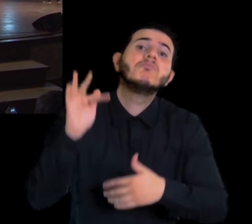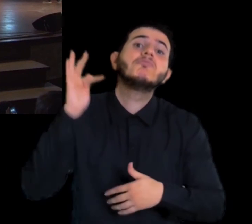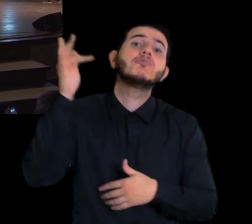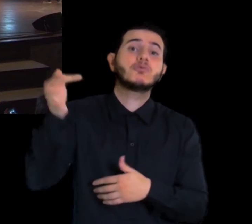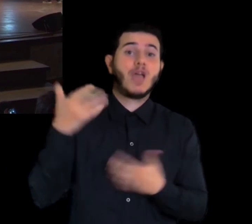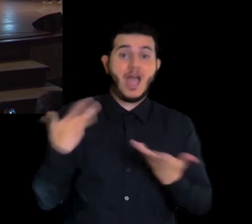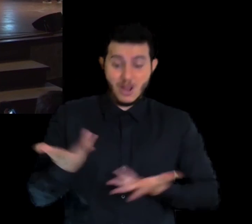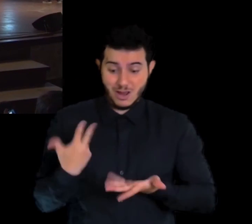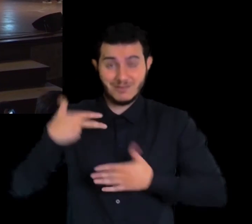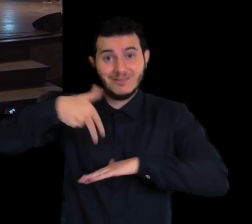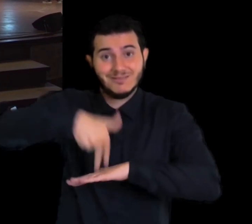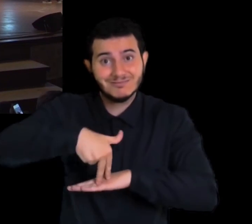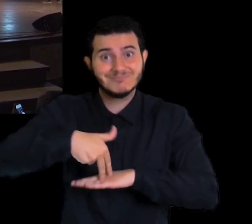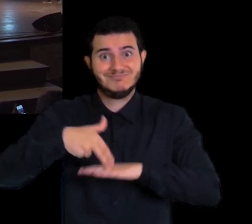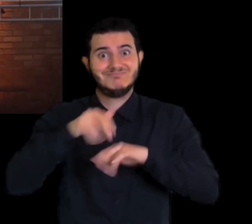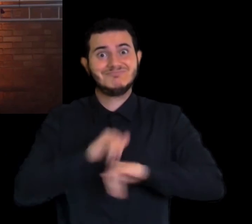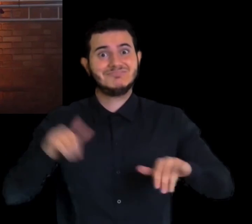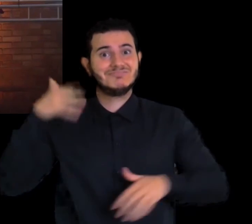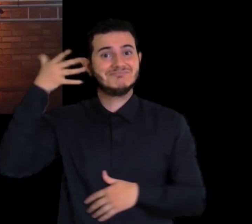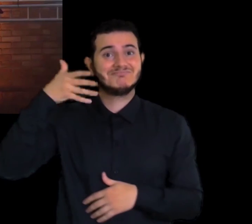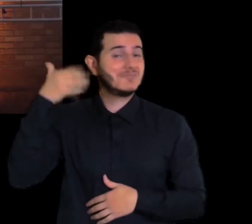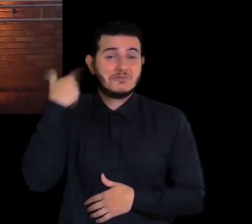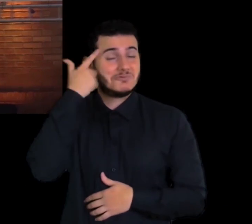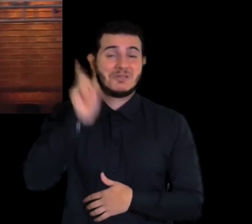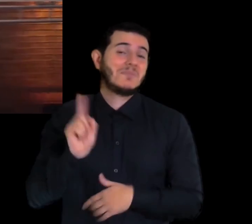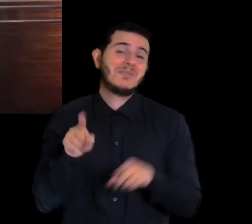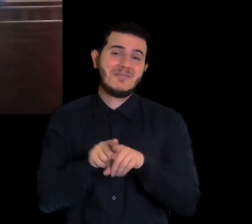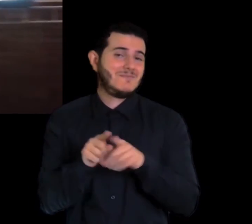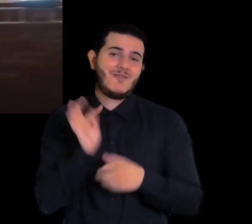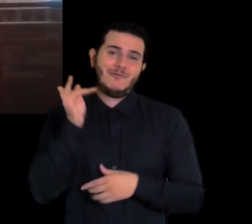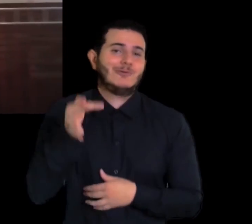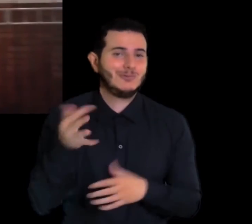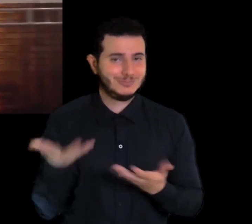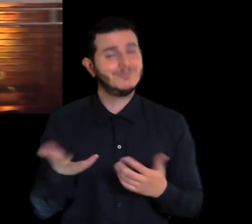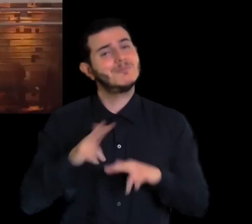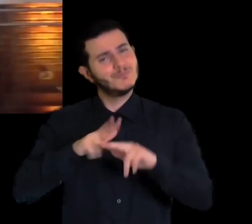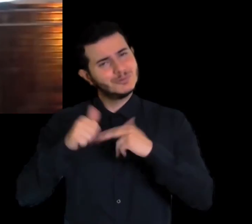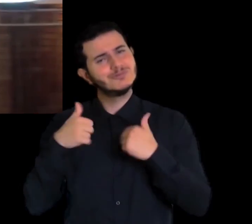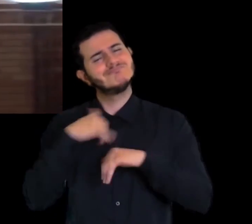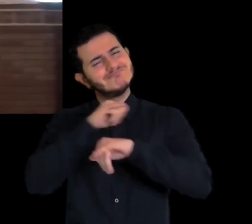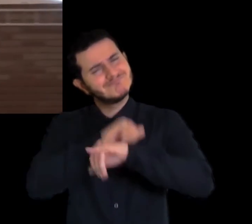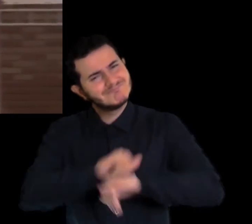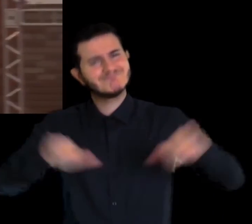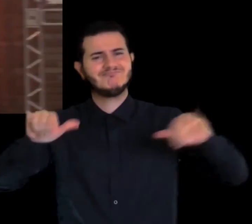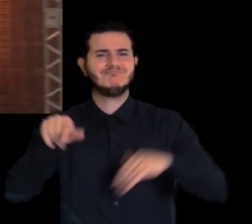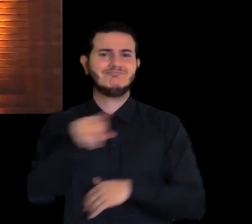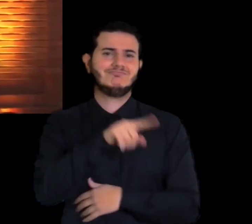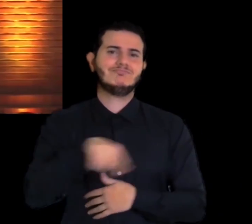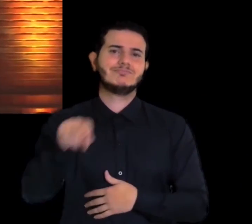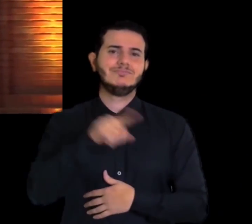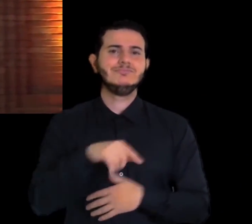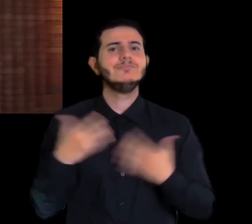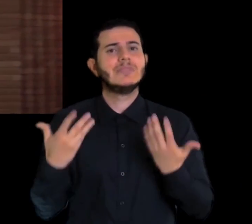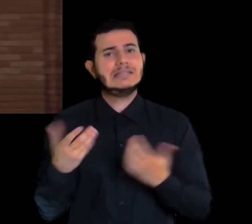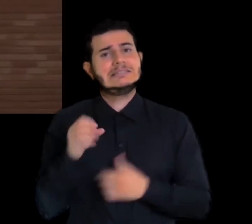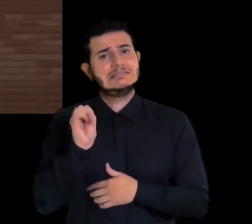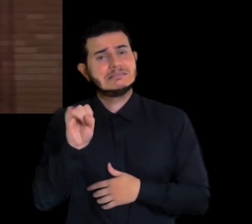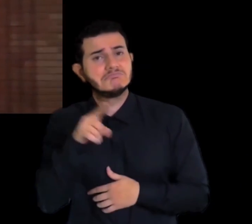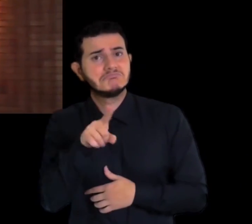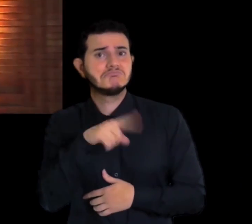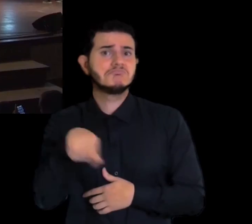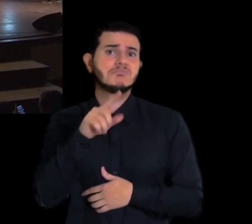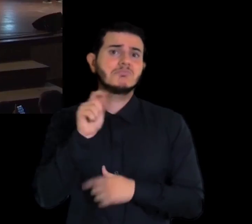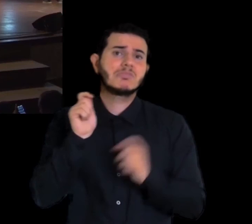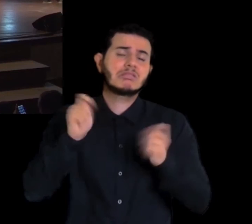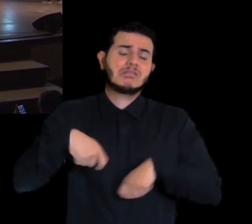estar aqui por causa disso, né? E aí, gente, eu deixo essa mensagem para vocês, né? Se vocês